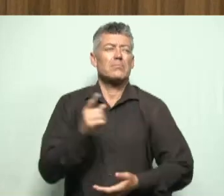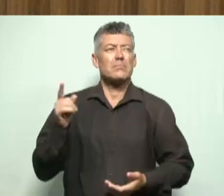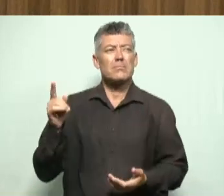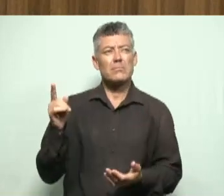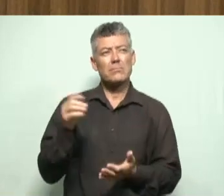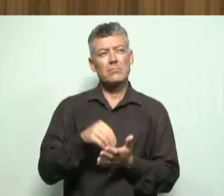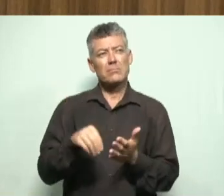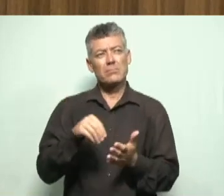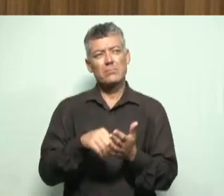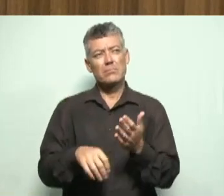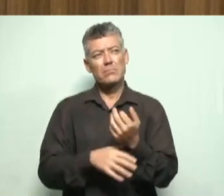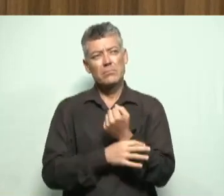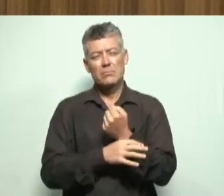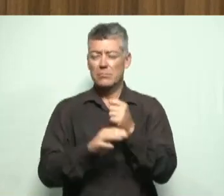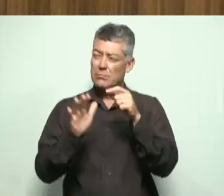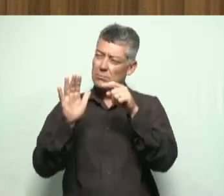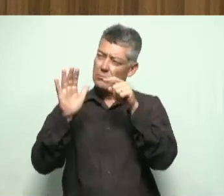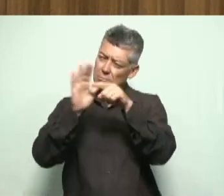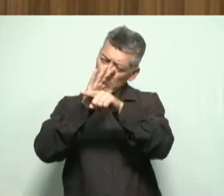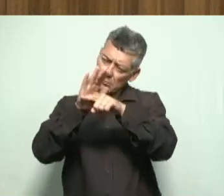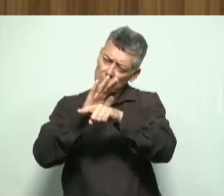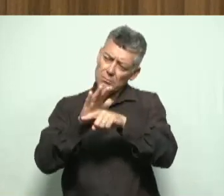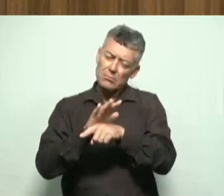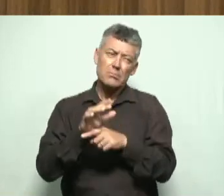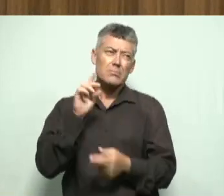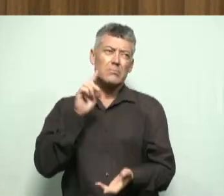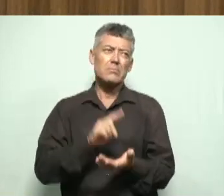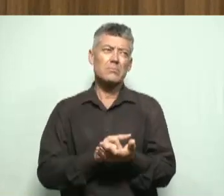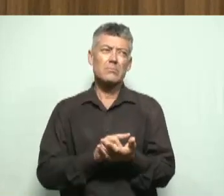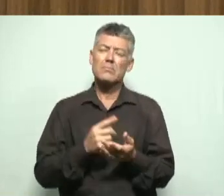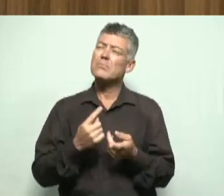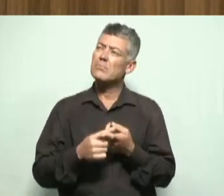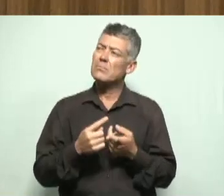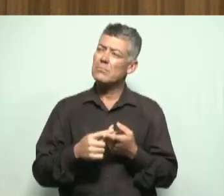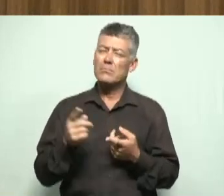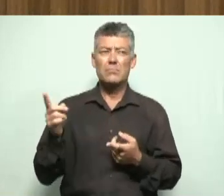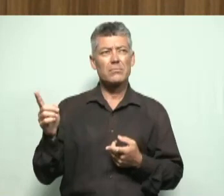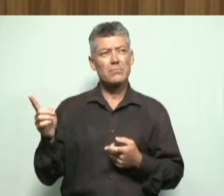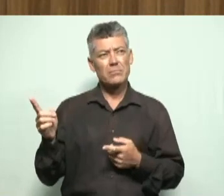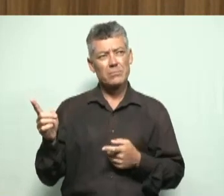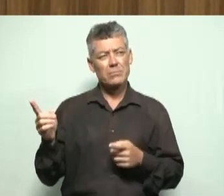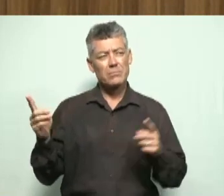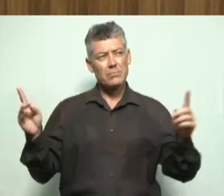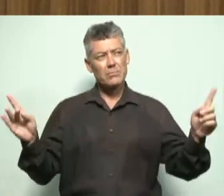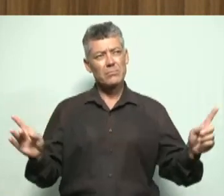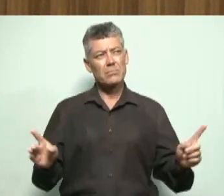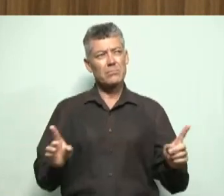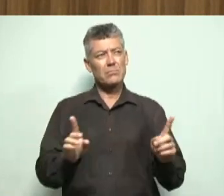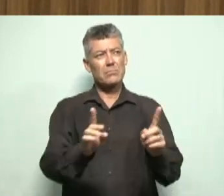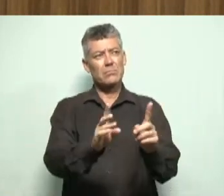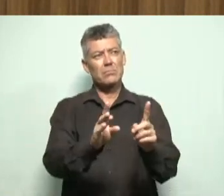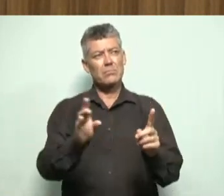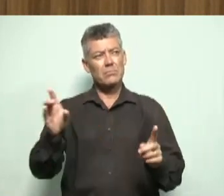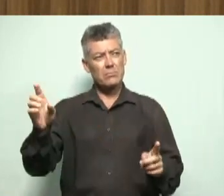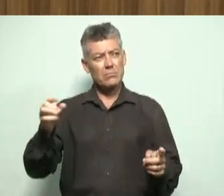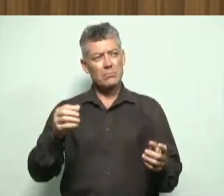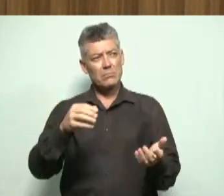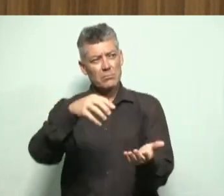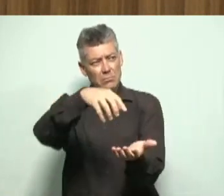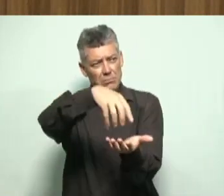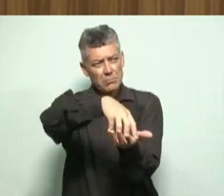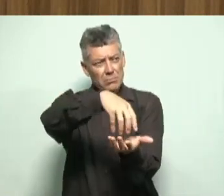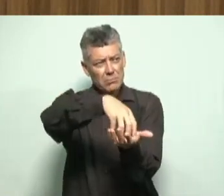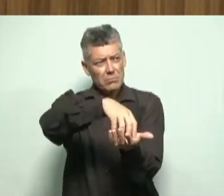segurança, e espero que seja investigada o real motivo desse encontro. O que é que ele foi fazer na sede da Polícia Federal para